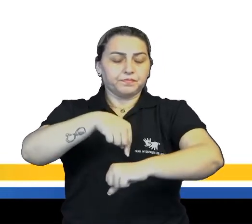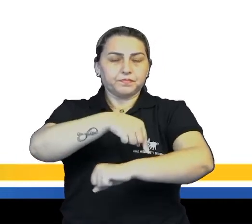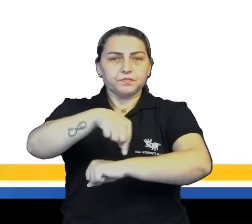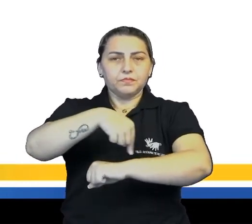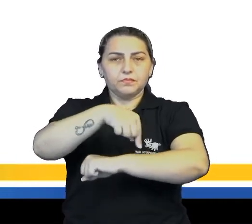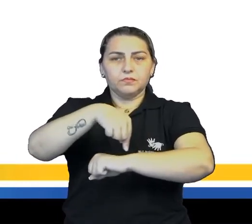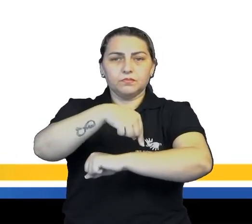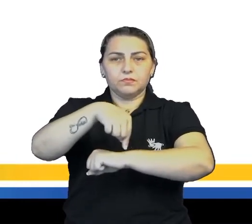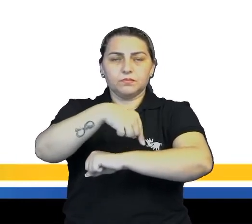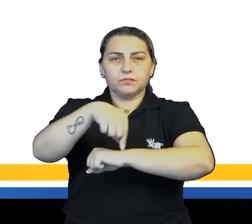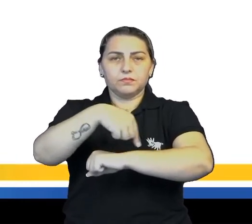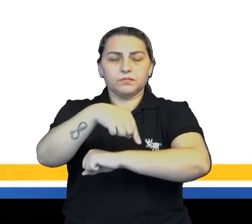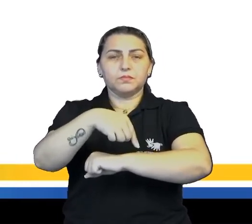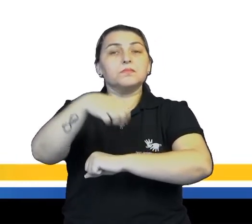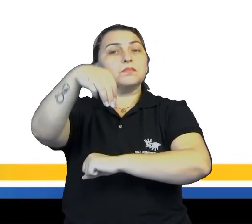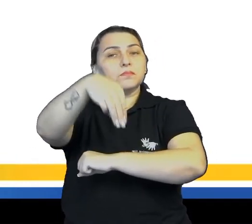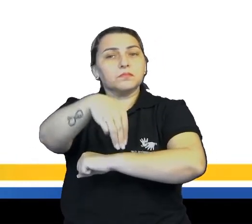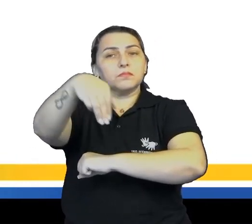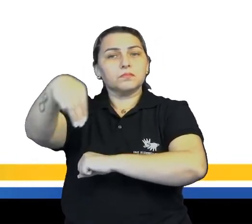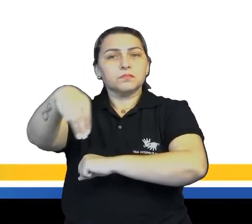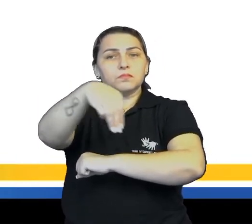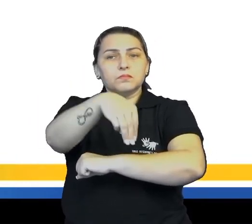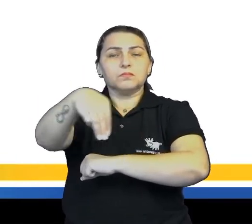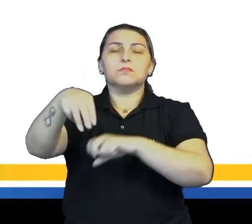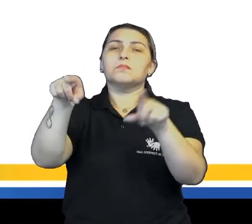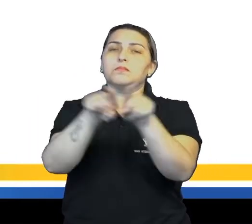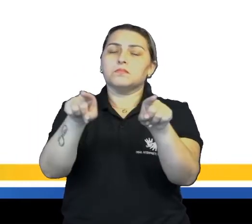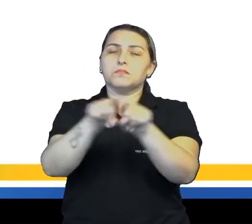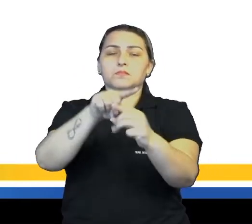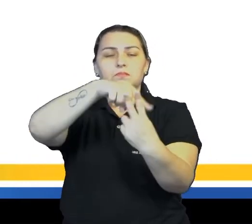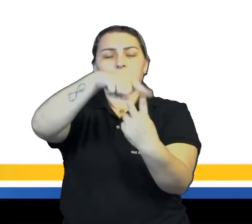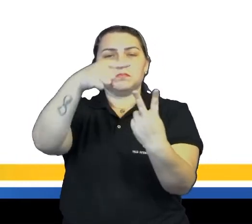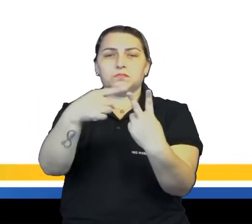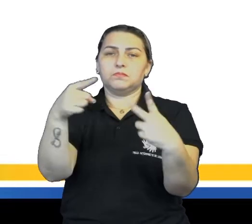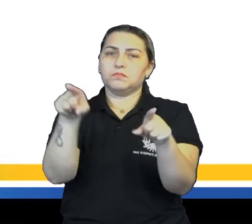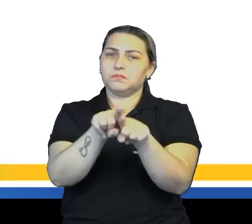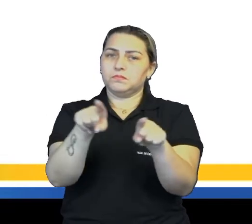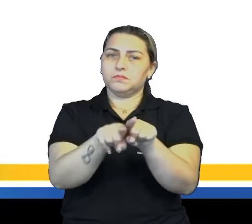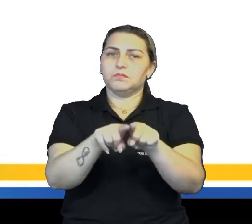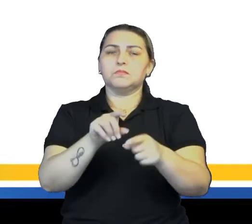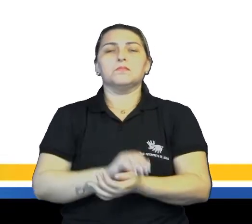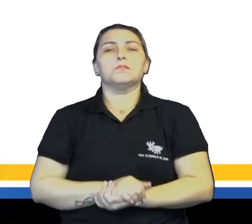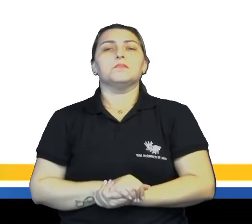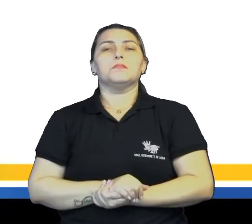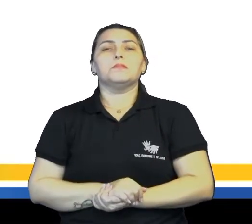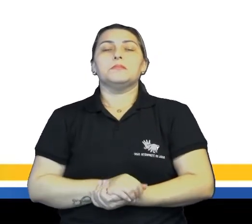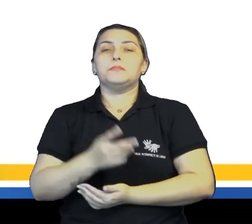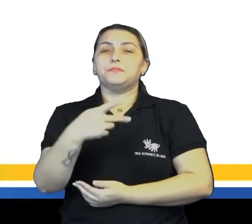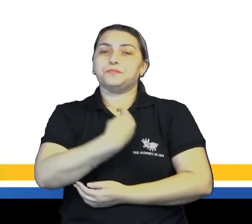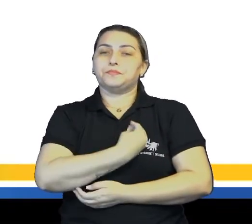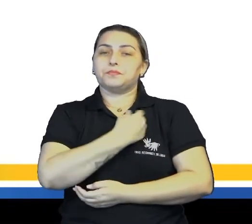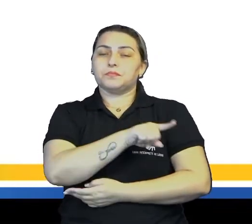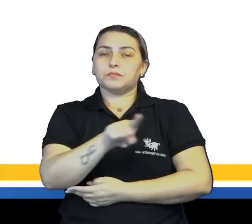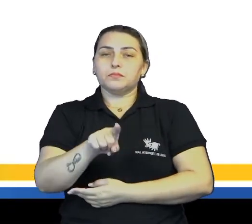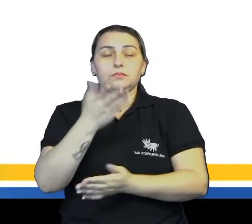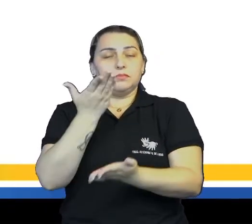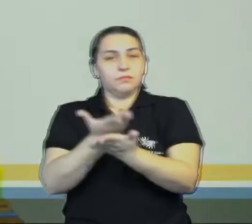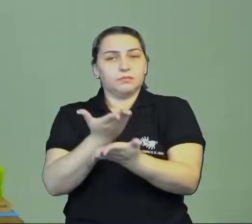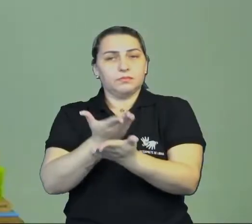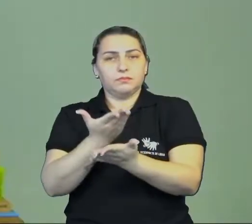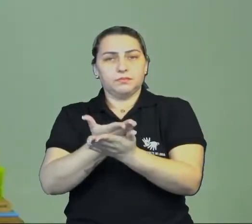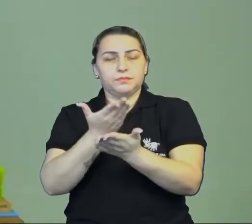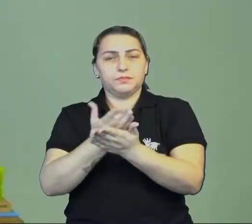horas e para minutos, né? Existem esses dois outros também. No decorrer da vida de vocês, vocês vão